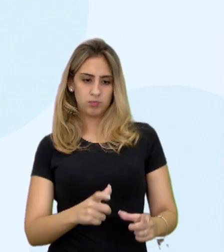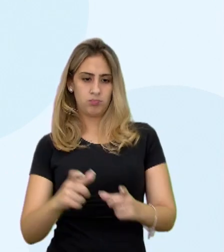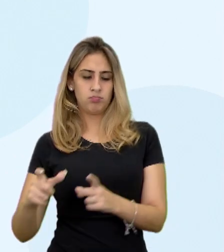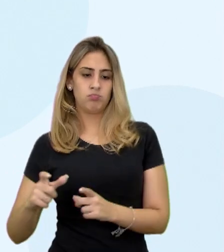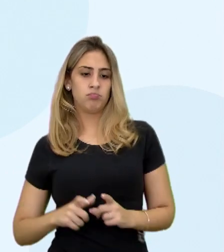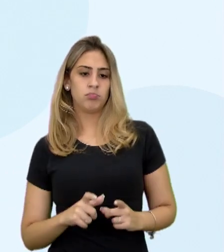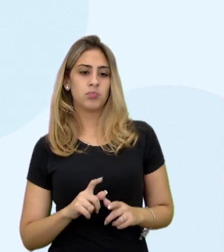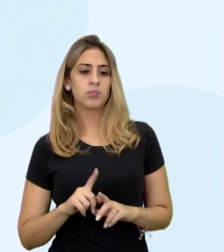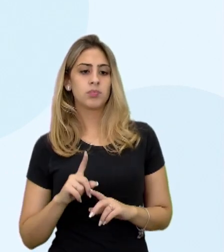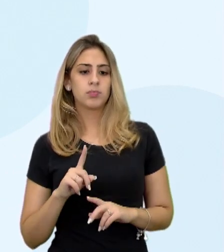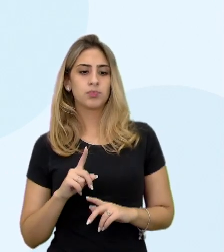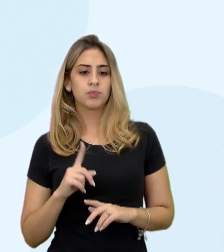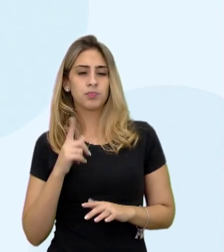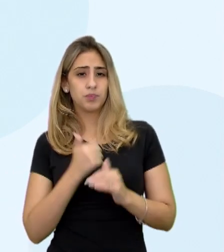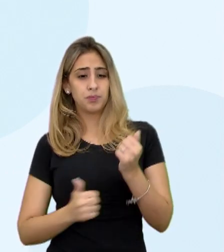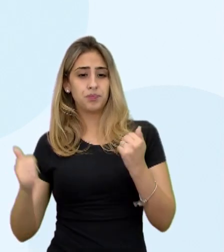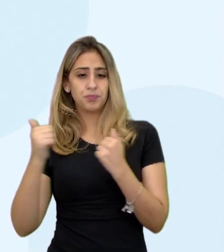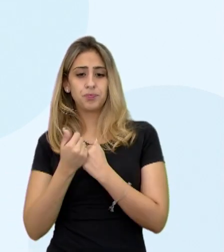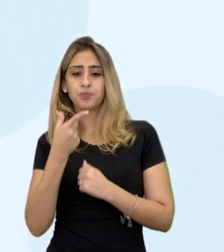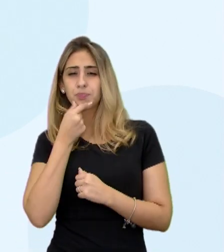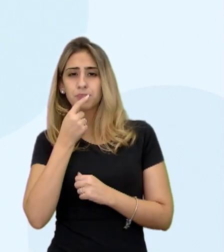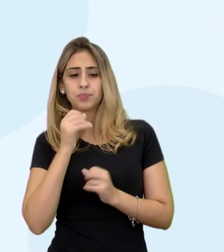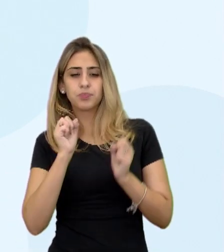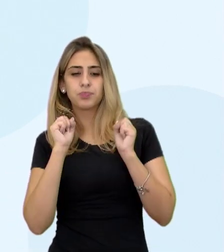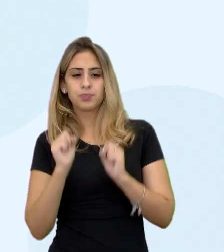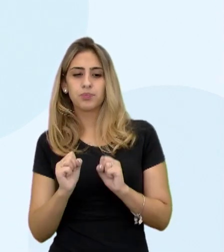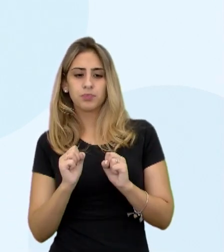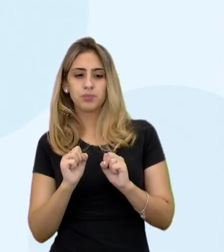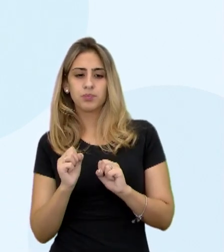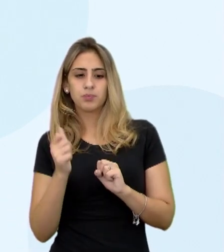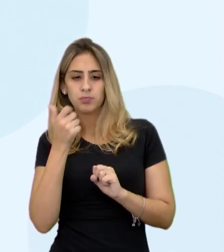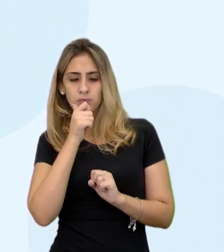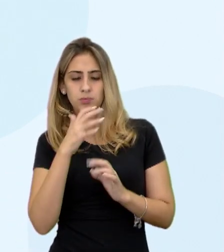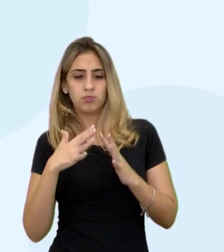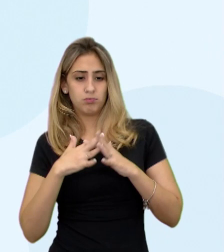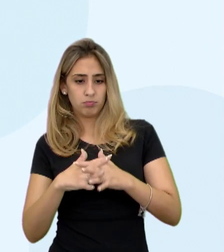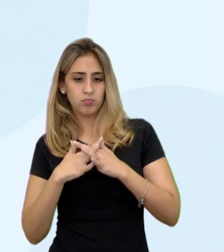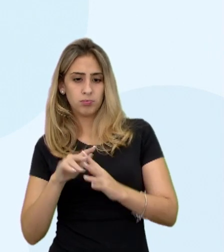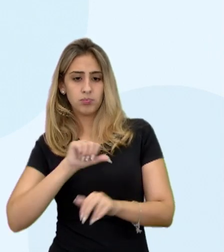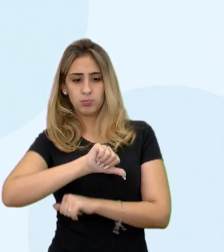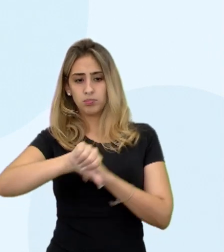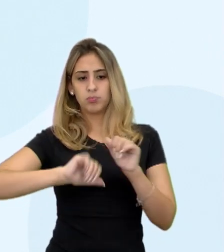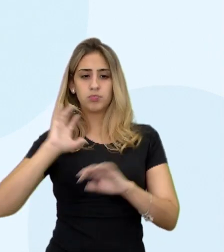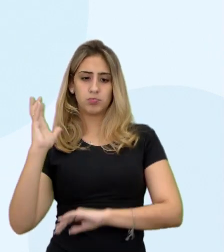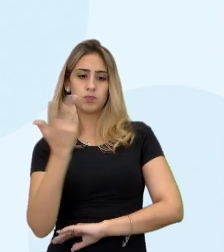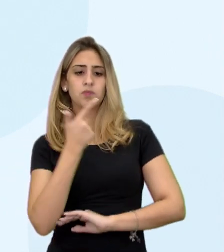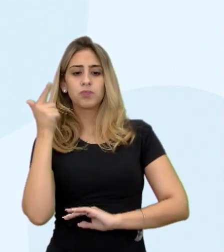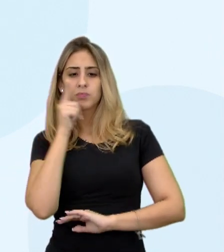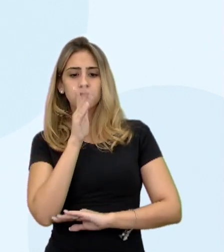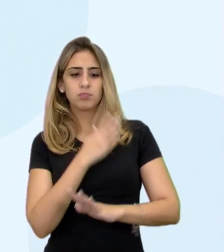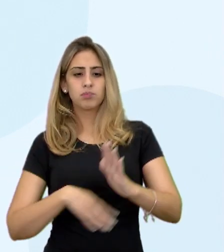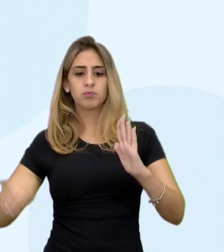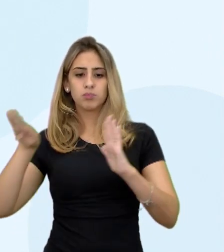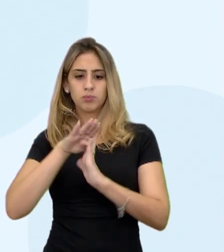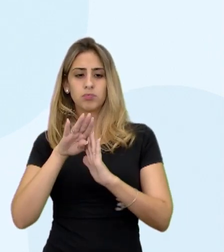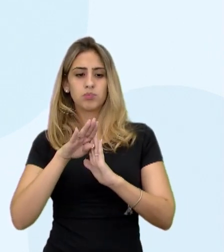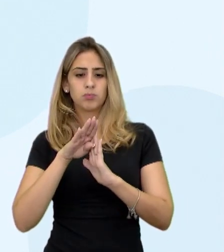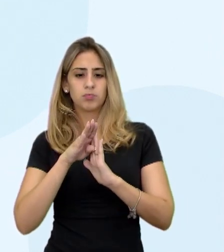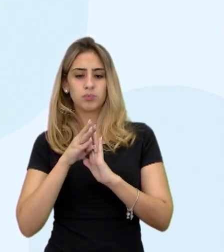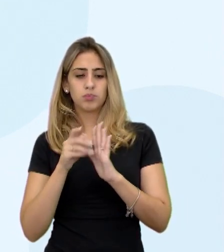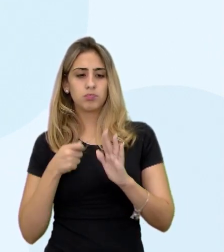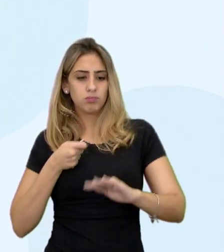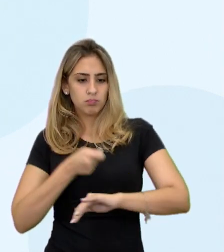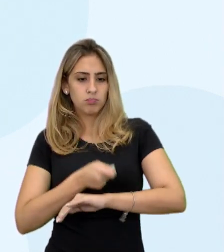seu território. Defendia que o homem pode interferir, modificar a natureza e vencer os